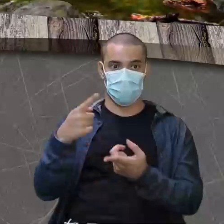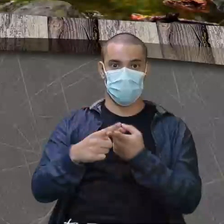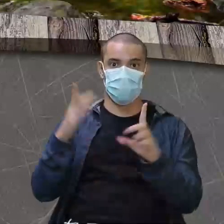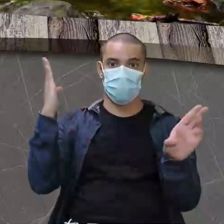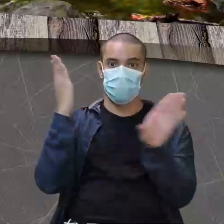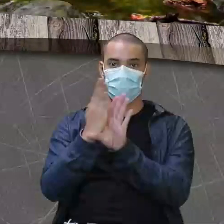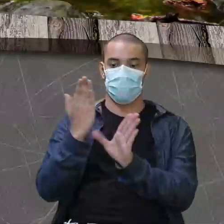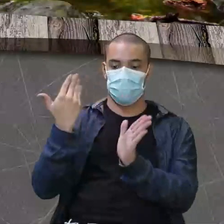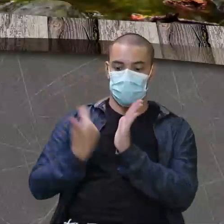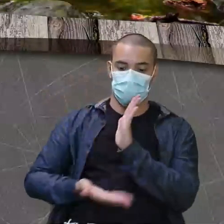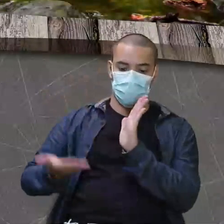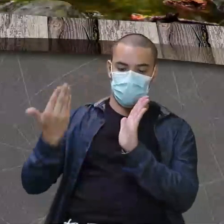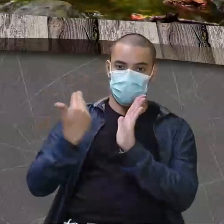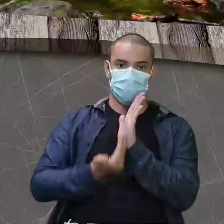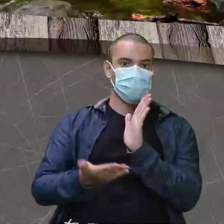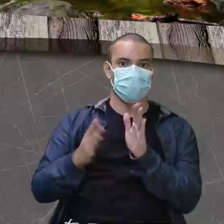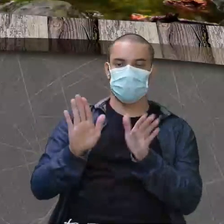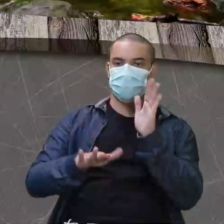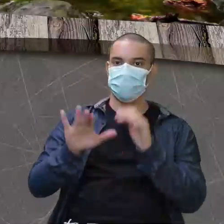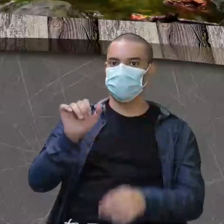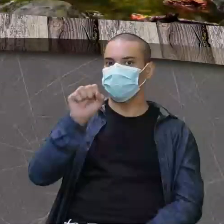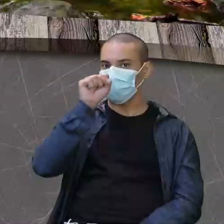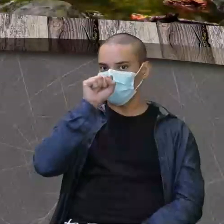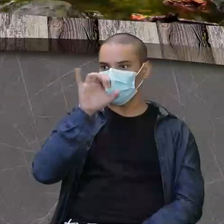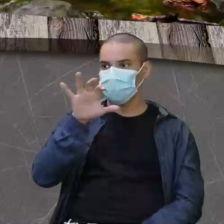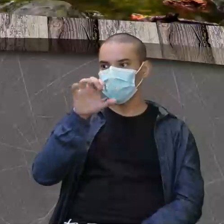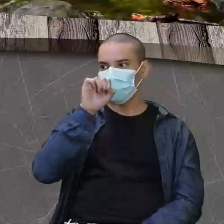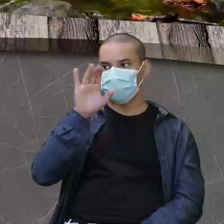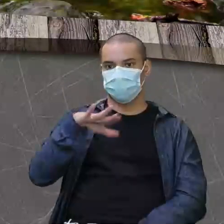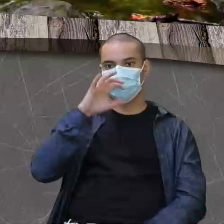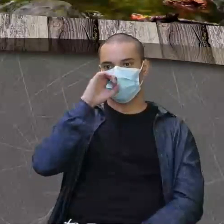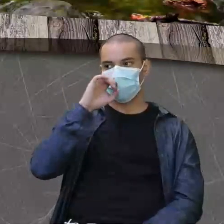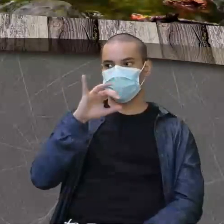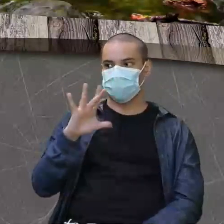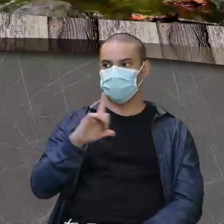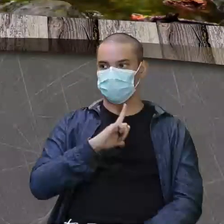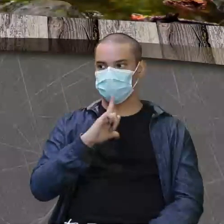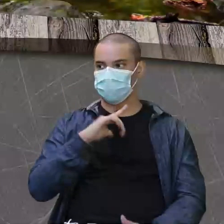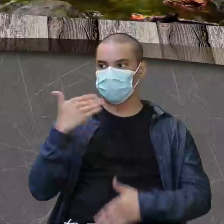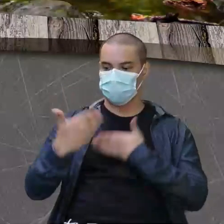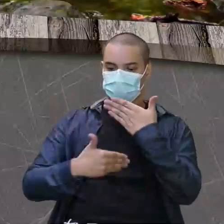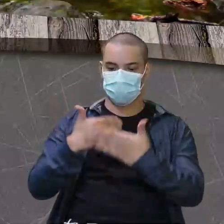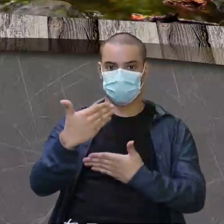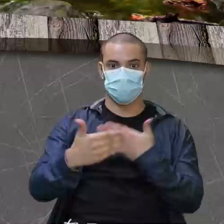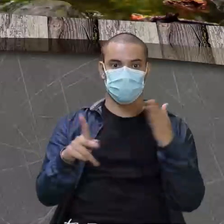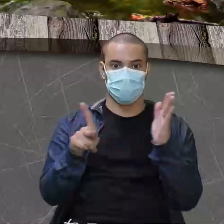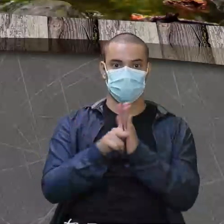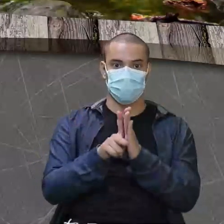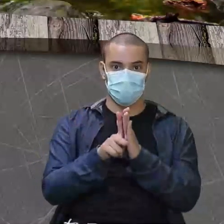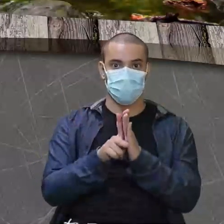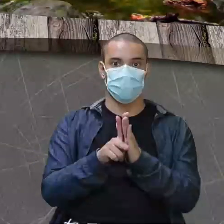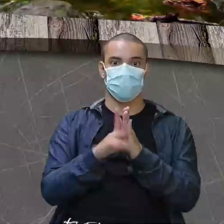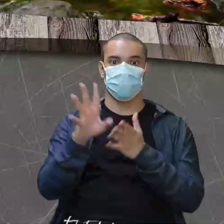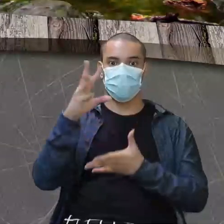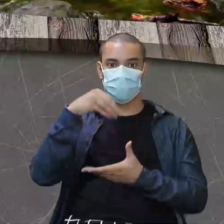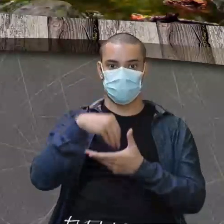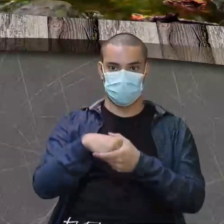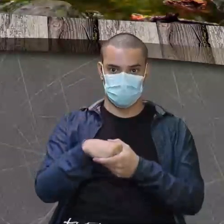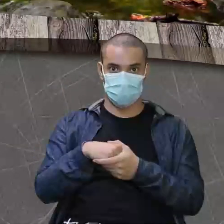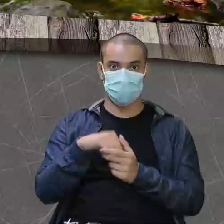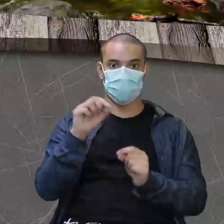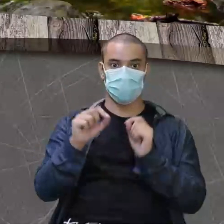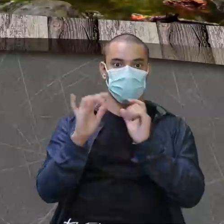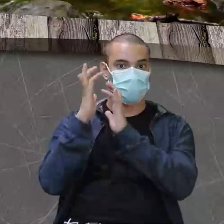perdas? Né? Ou na forma de respiração, de excreção, formas de processos metabólicos, tá? Então você